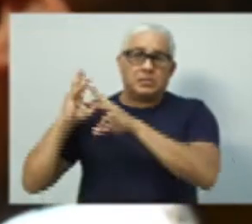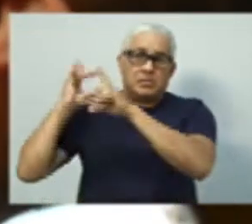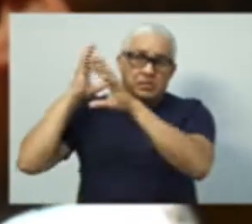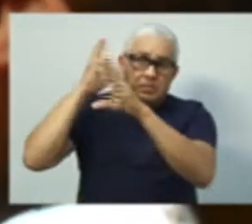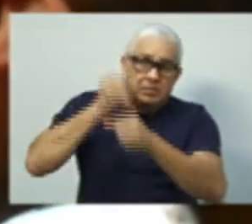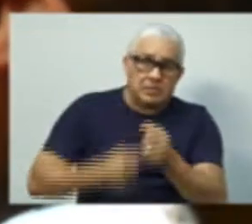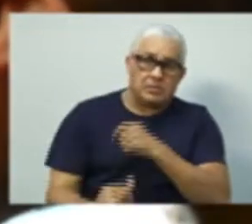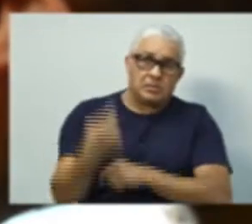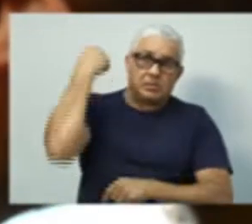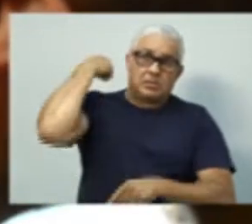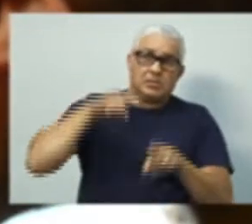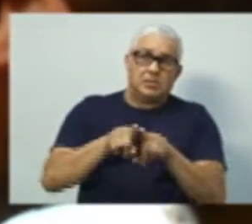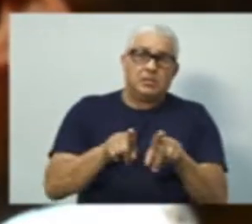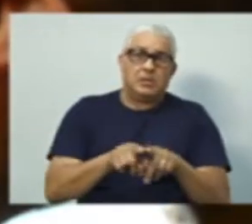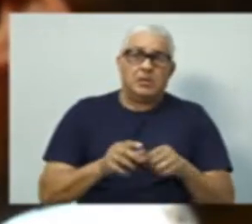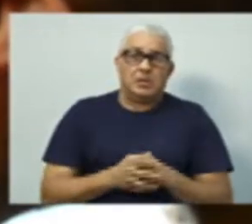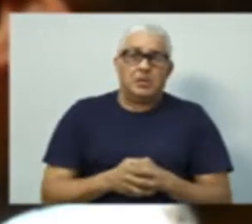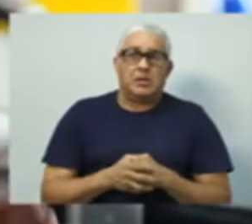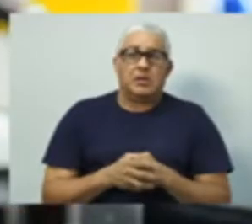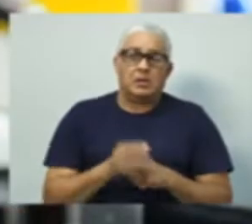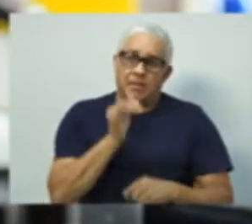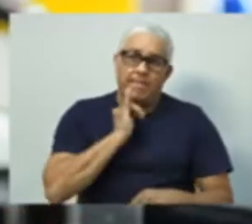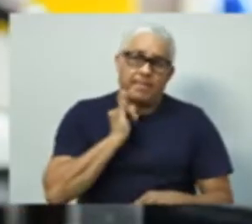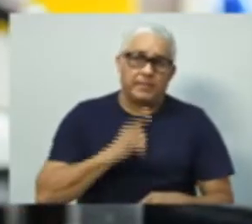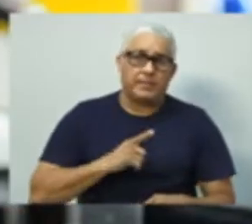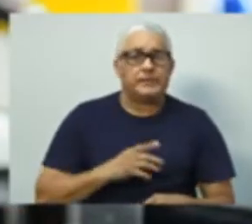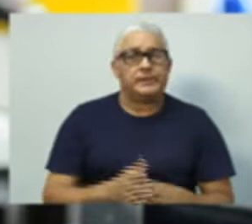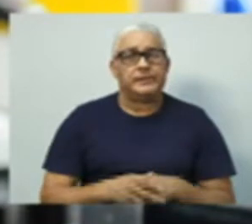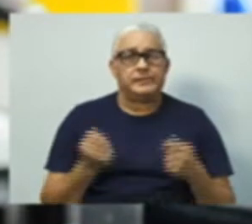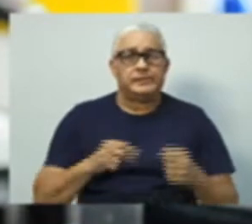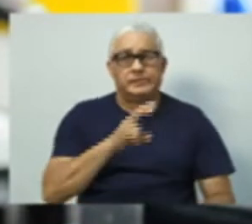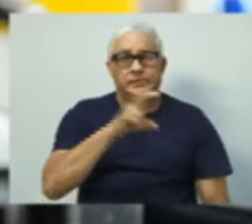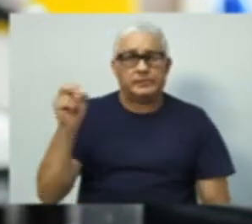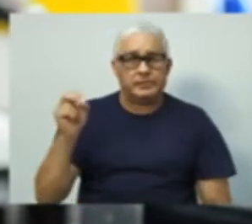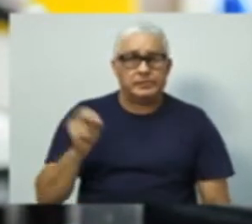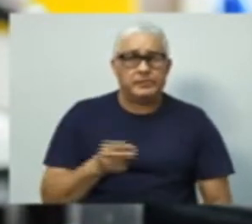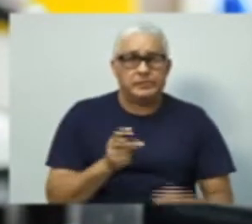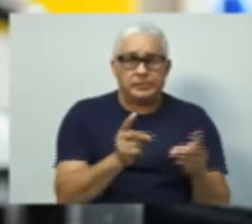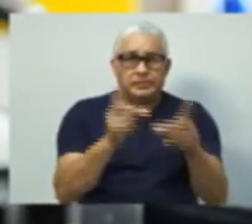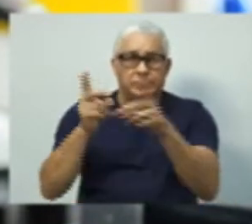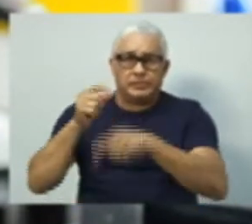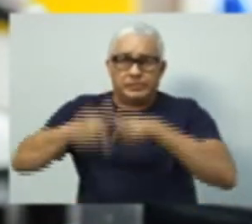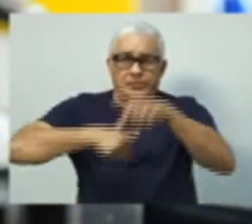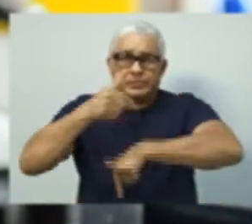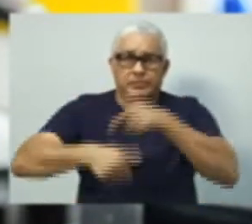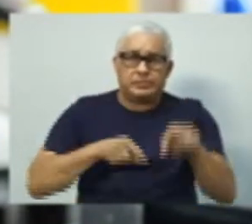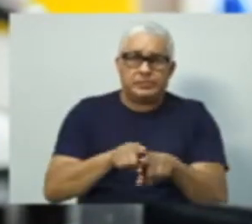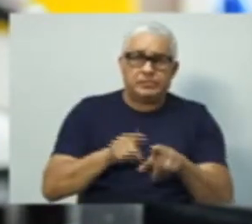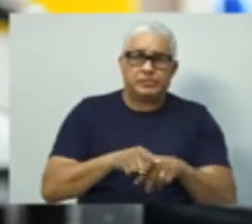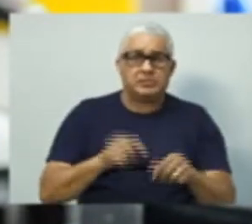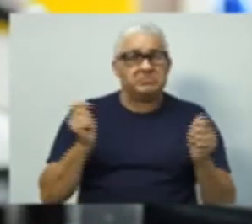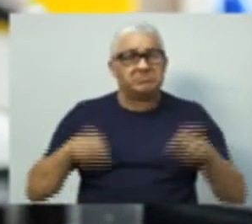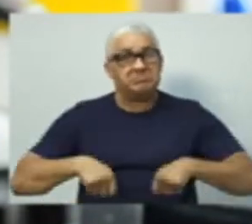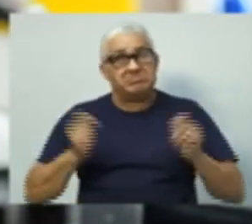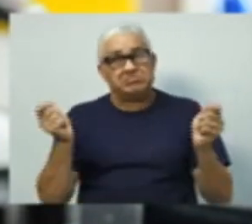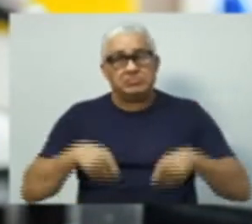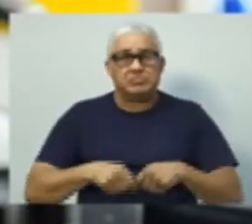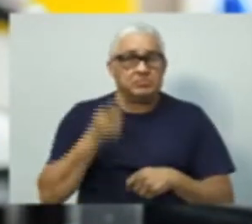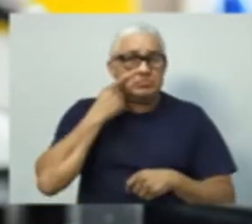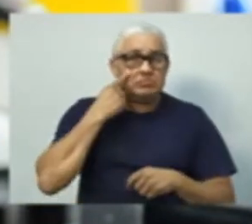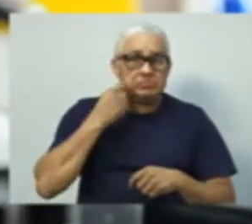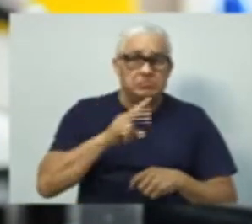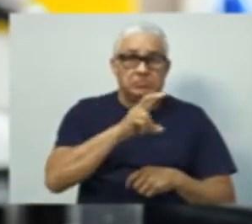de meses anteriores. E se em um mês, por exemplo, nós fizemos 500 serviços, a probabilidade de